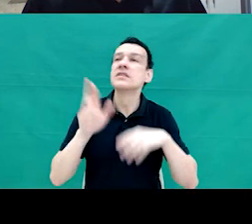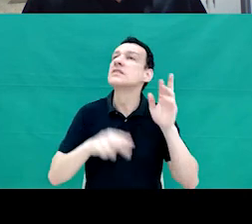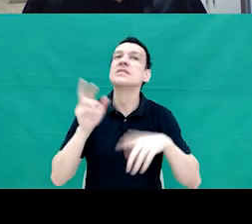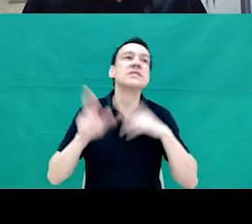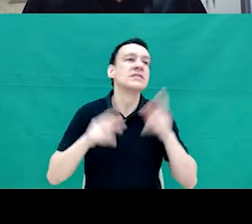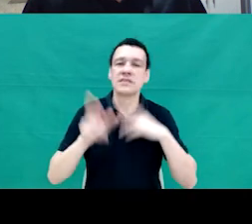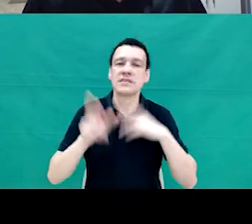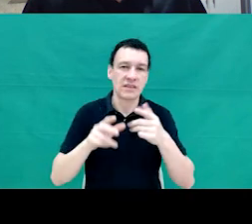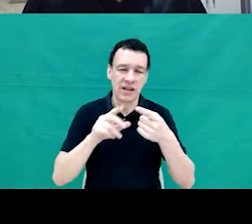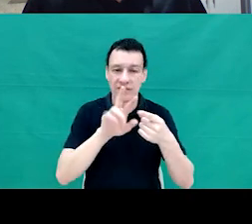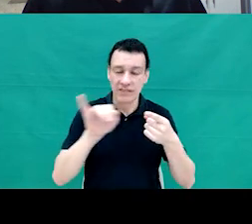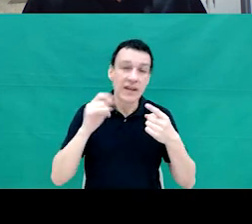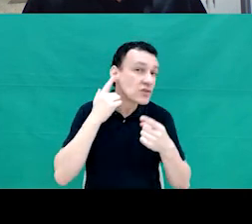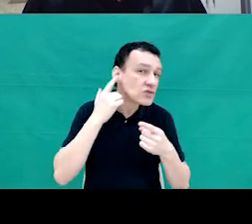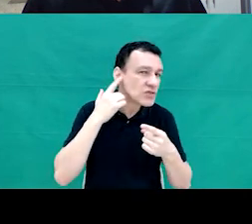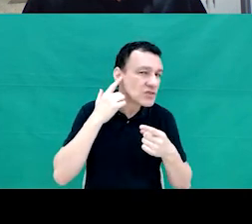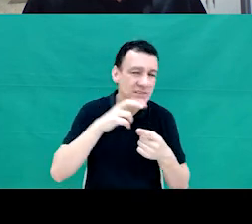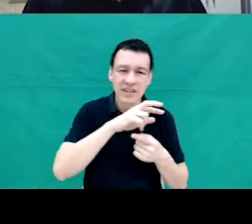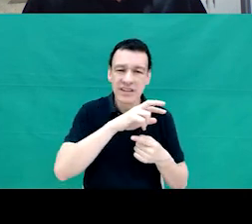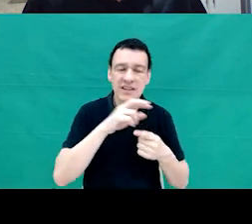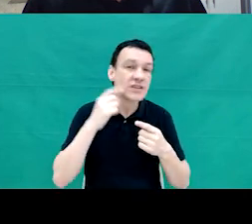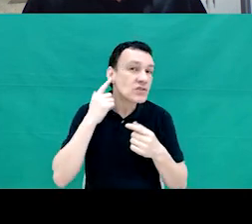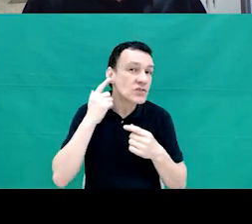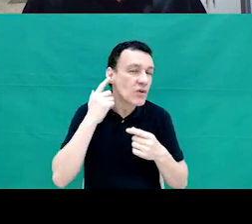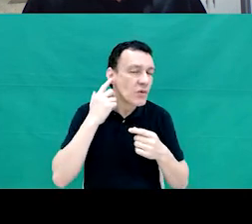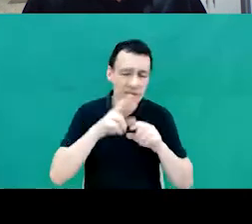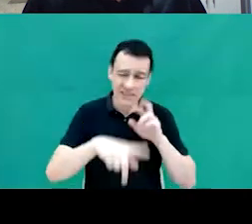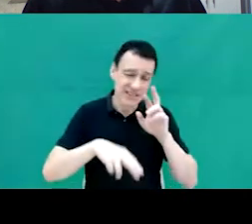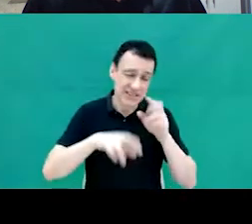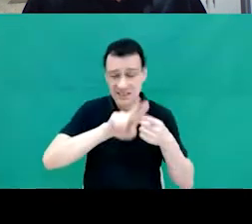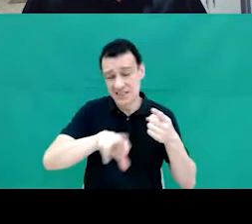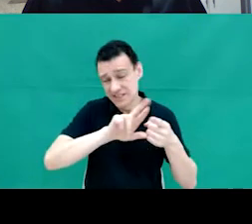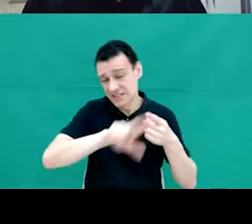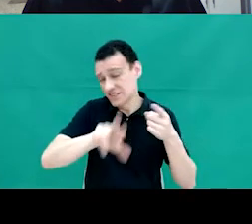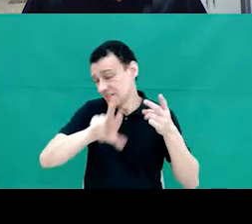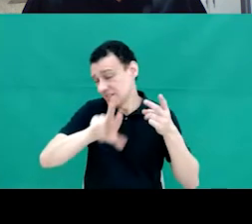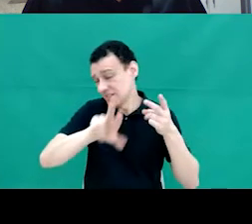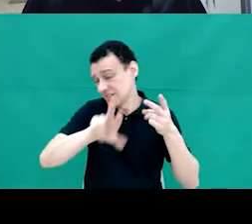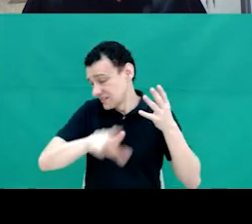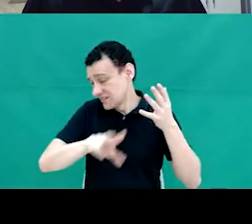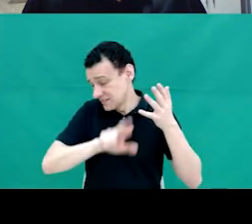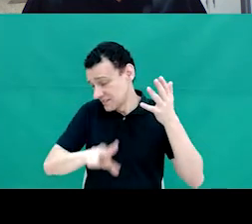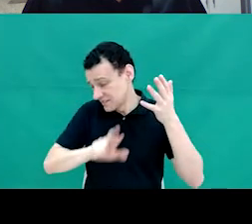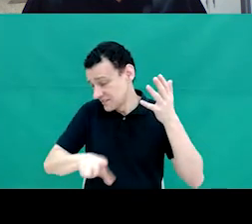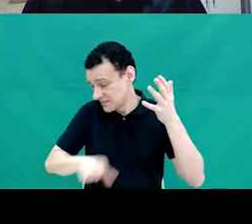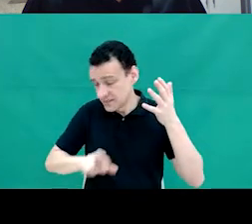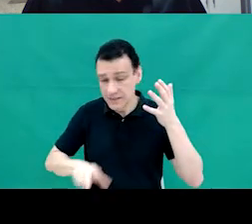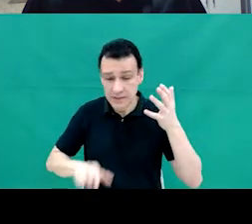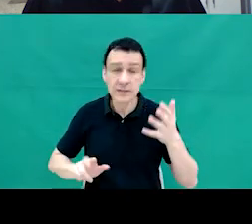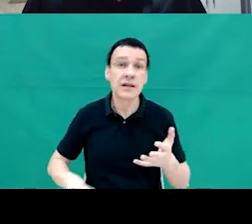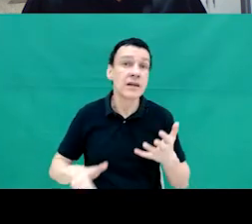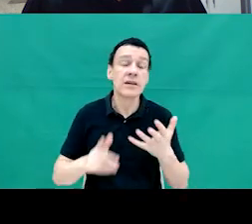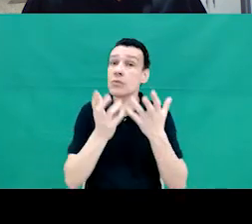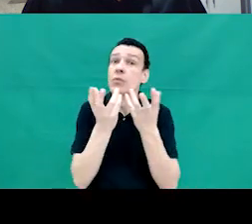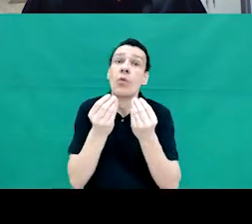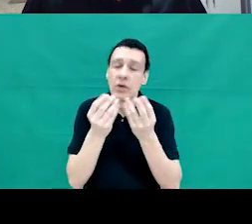durante o jogo, e depois você simplesmente joga ali o seu usuário dentro, você coloca ele dentro do jogo, e ele tem que se